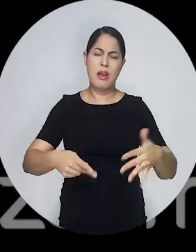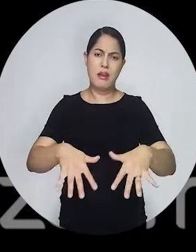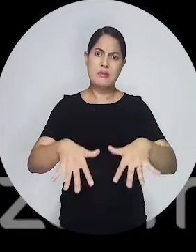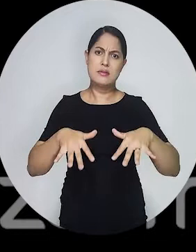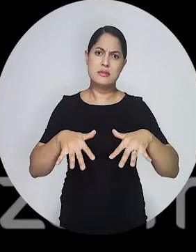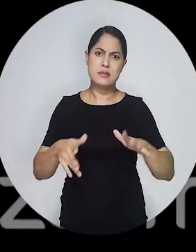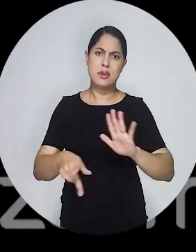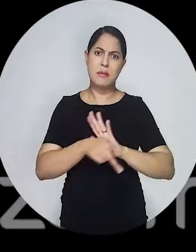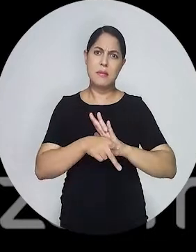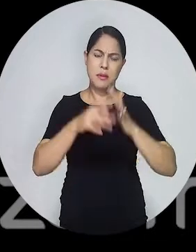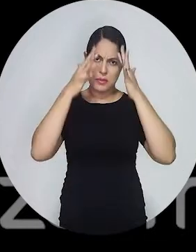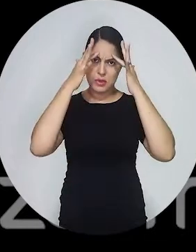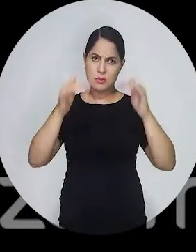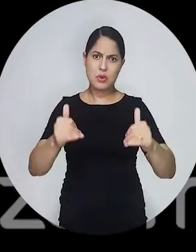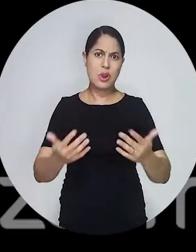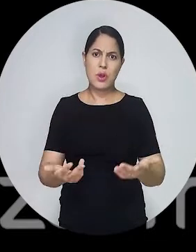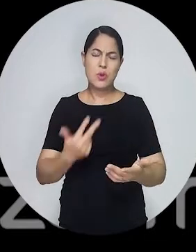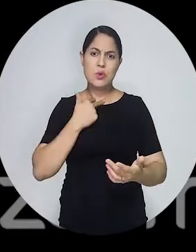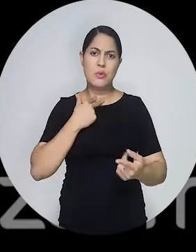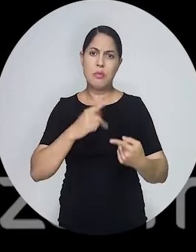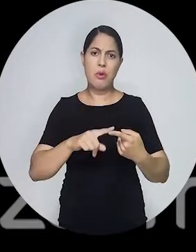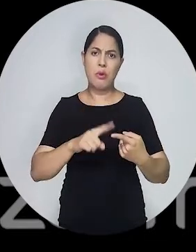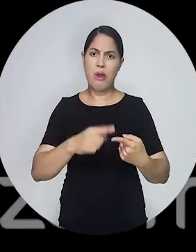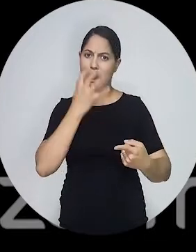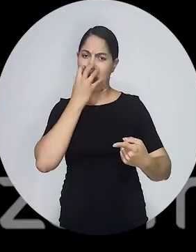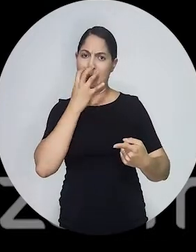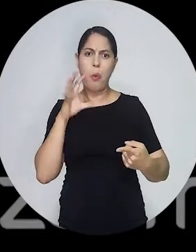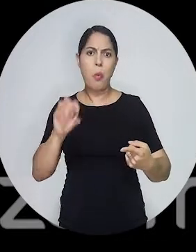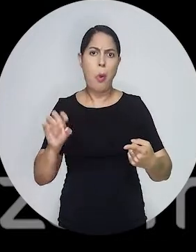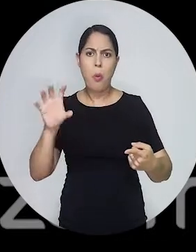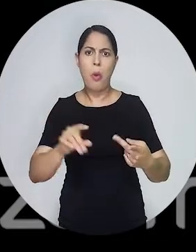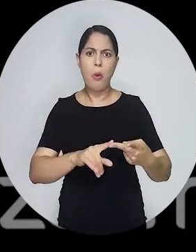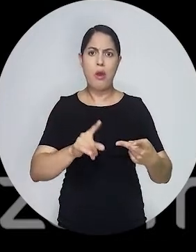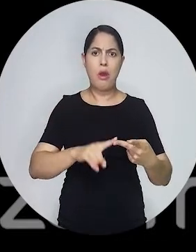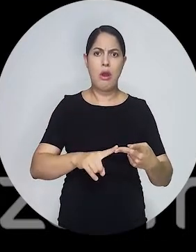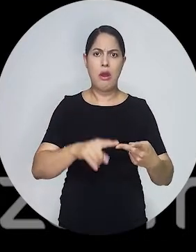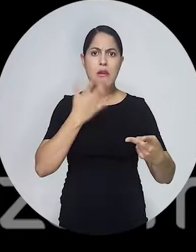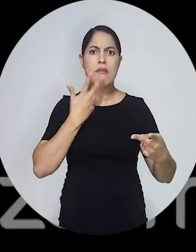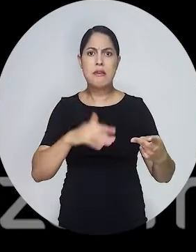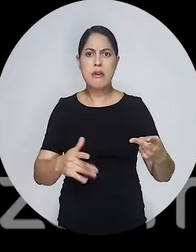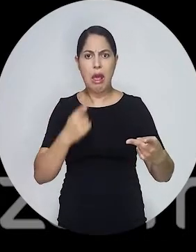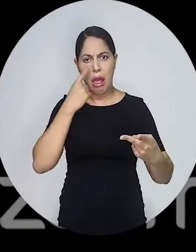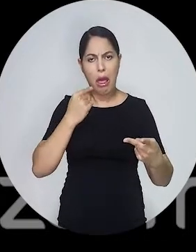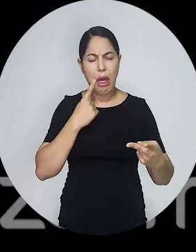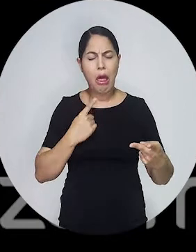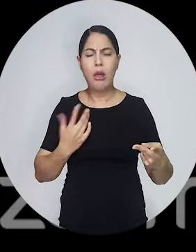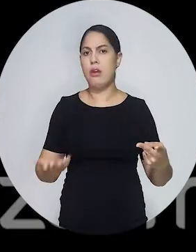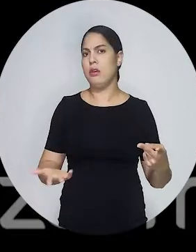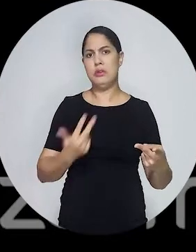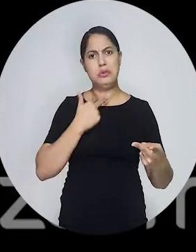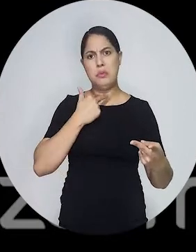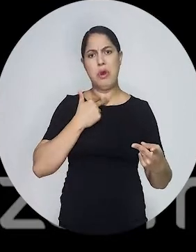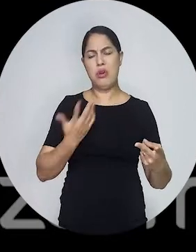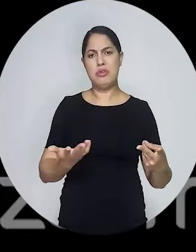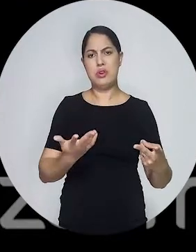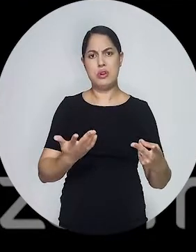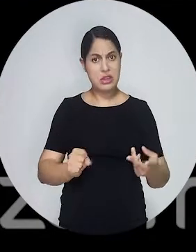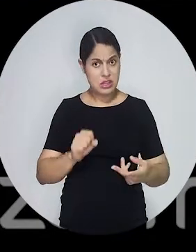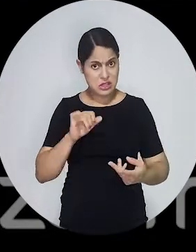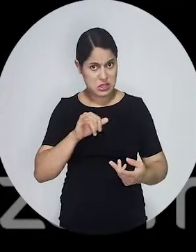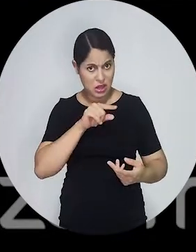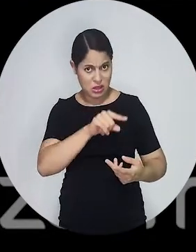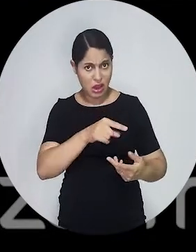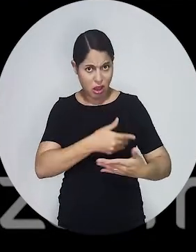sessão, porque é uma sessão do tribunal, não pode ter cachorro latindo e criança